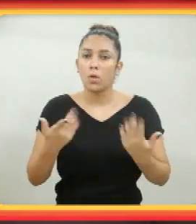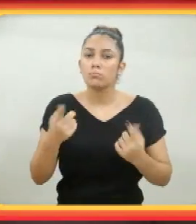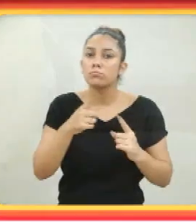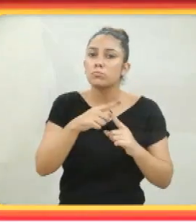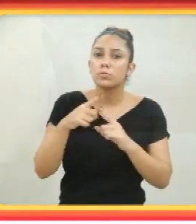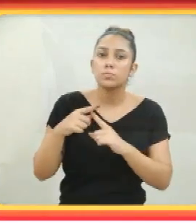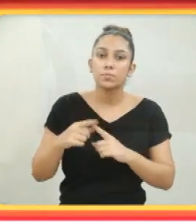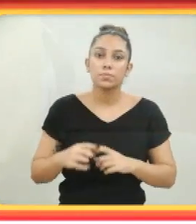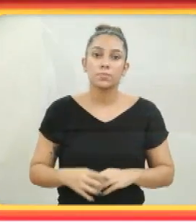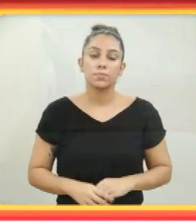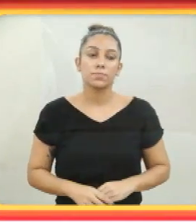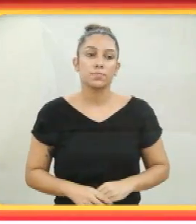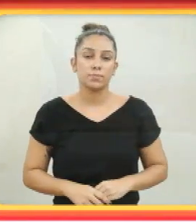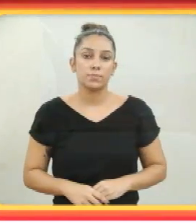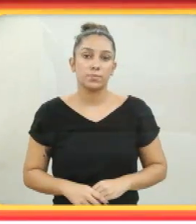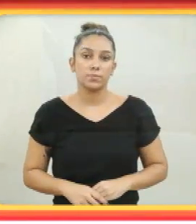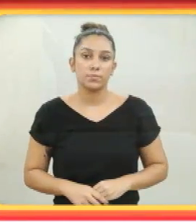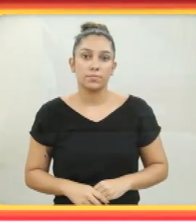desenho,